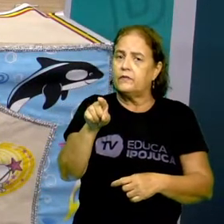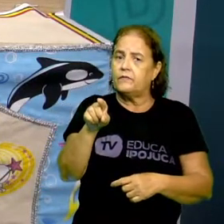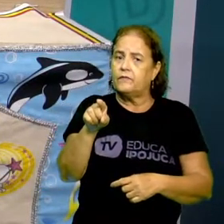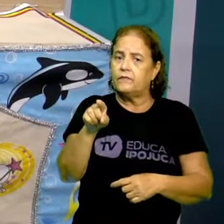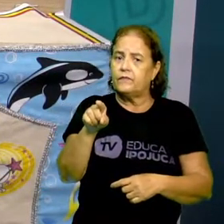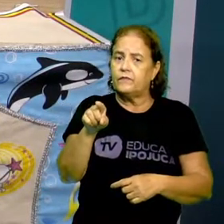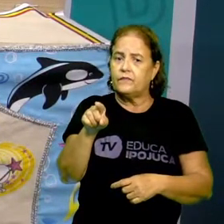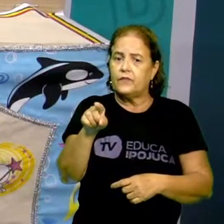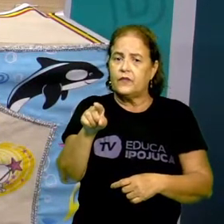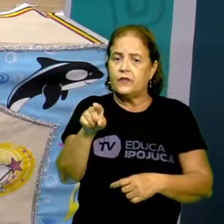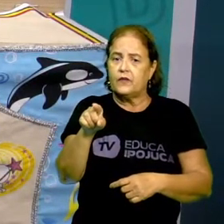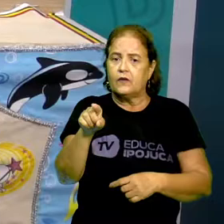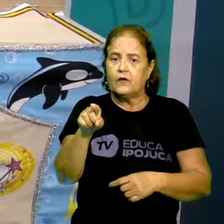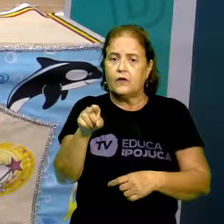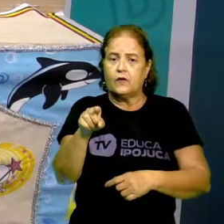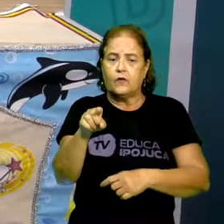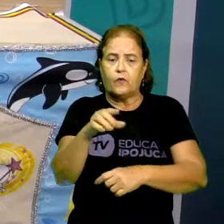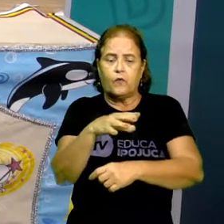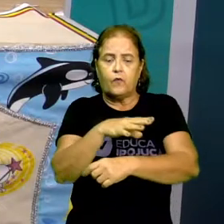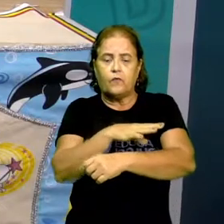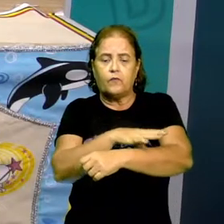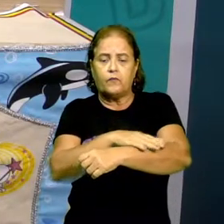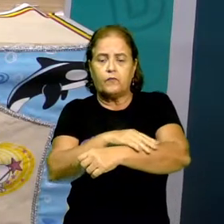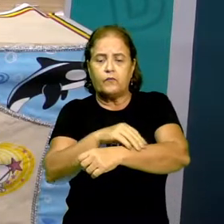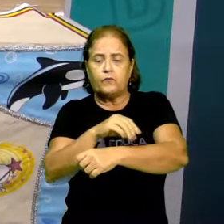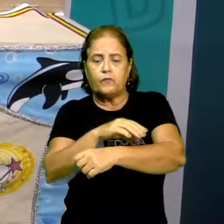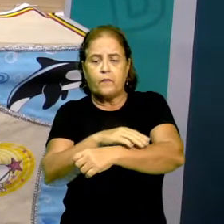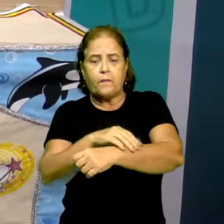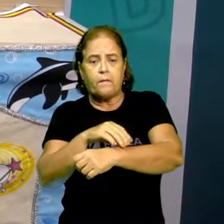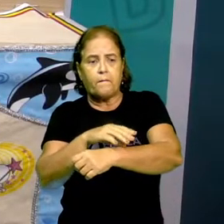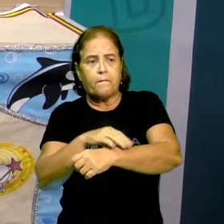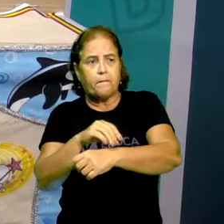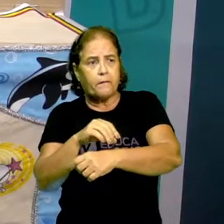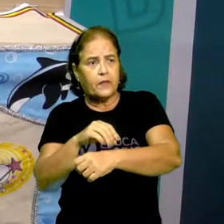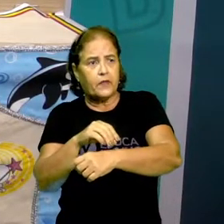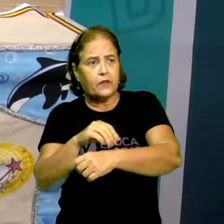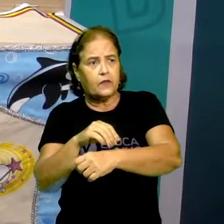Com esse espelho. Que queima e que fura.